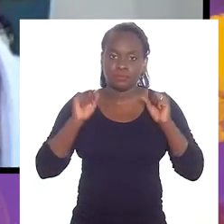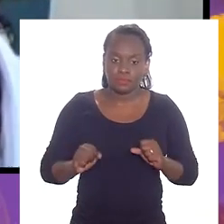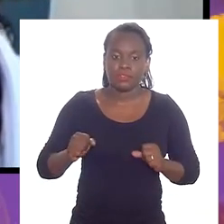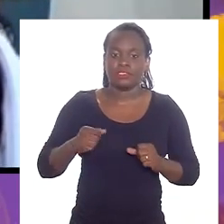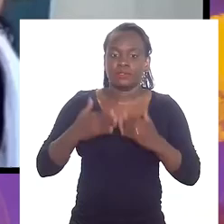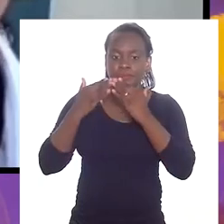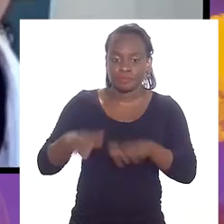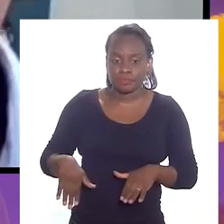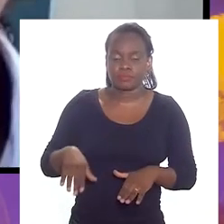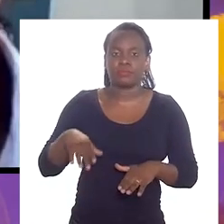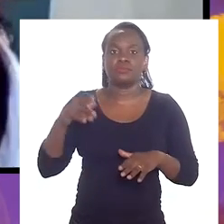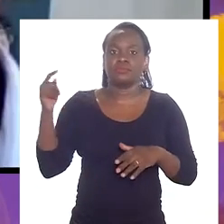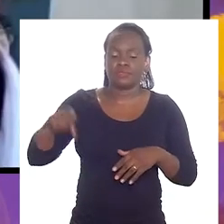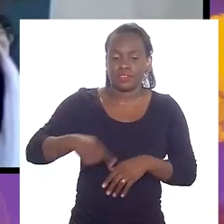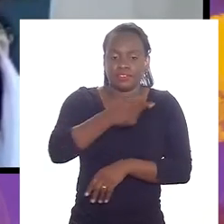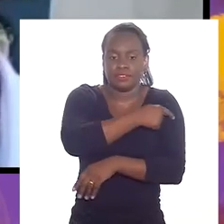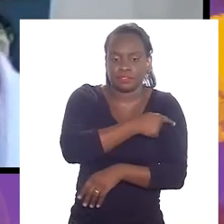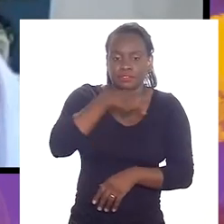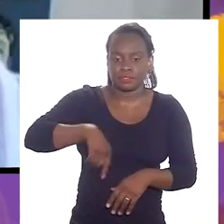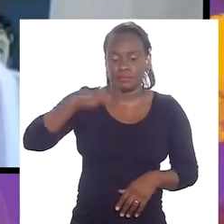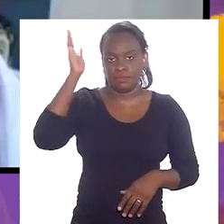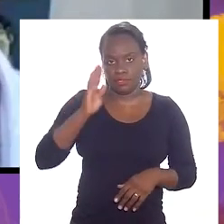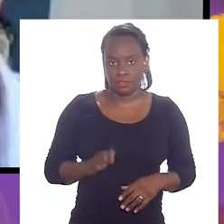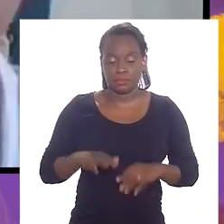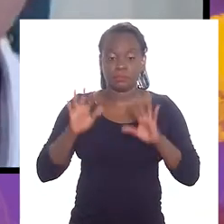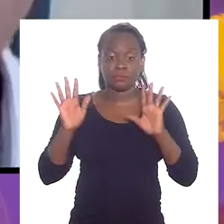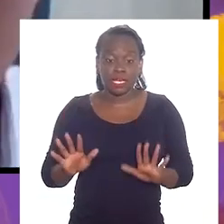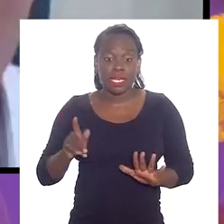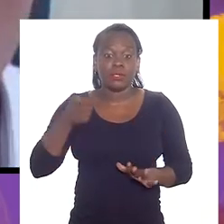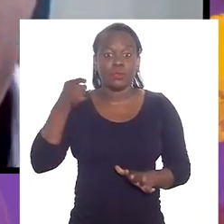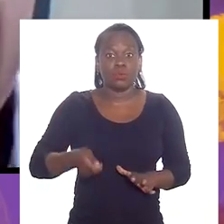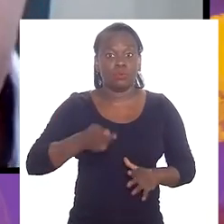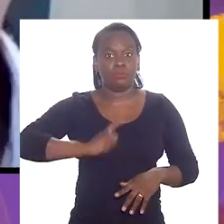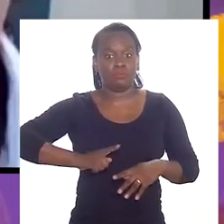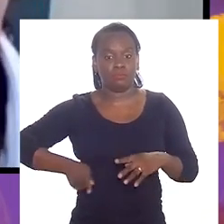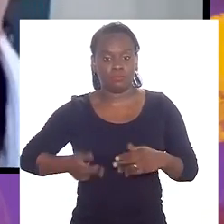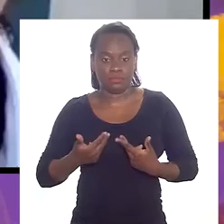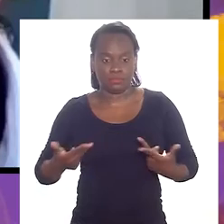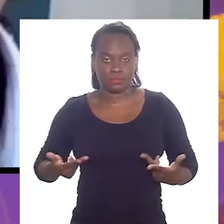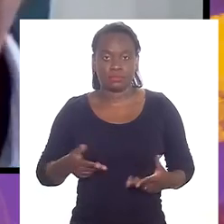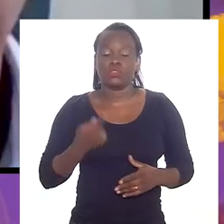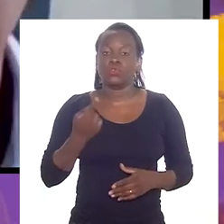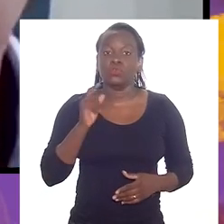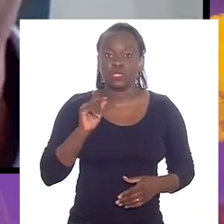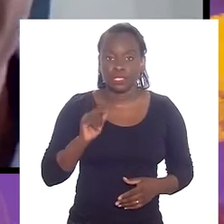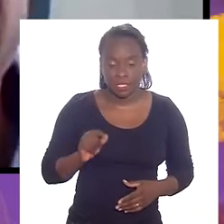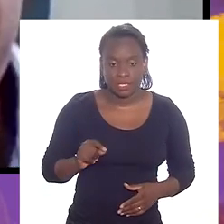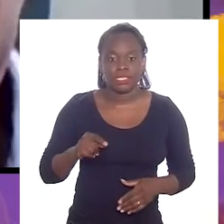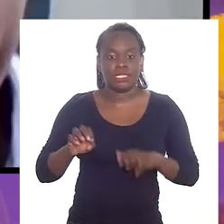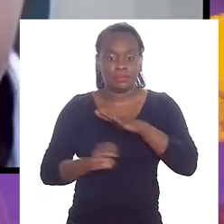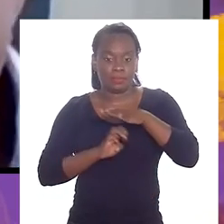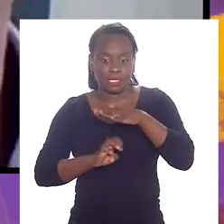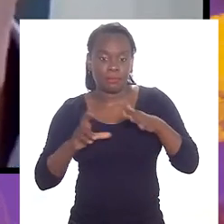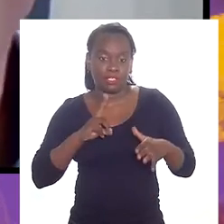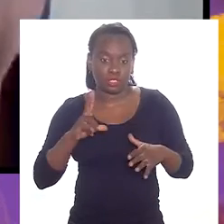possa compensar a vinda de vacinas aqui para o Brasil mas impõe restrições uma delas que